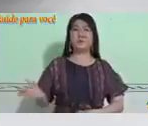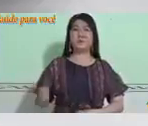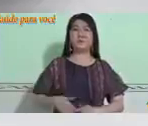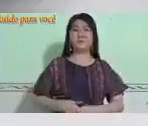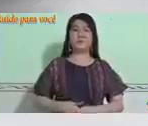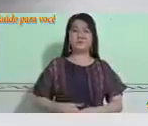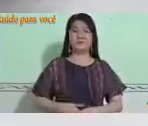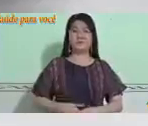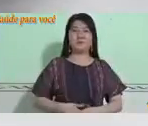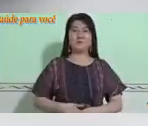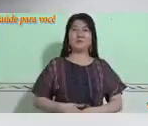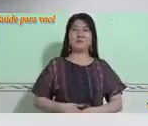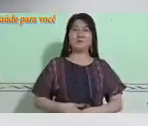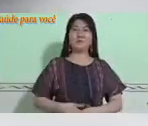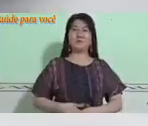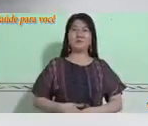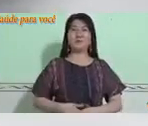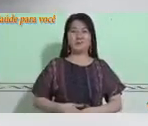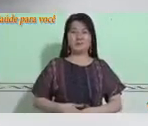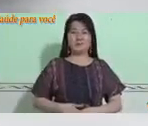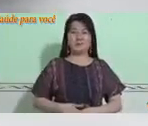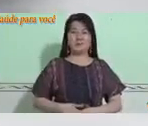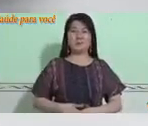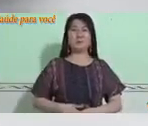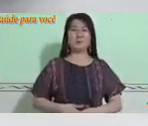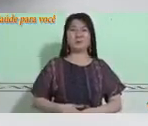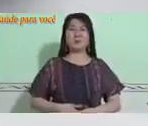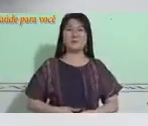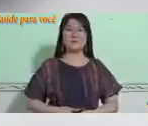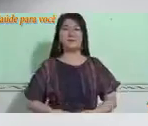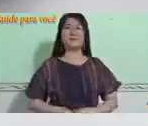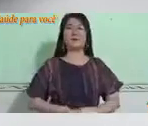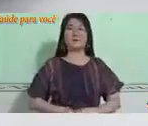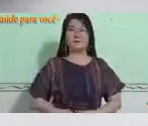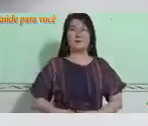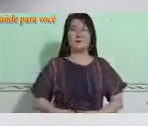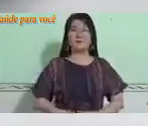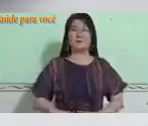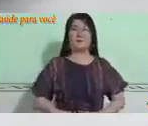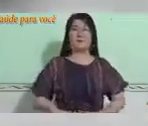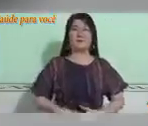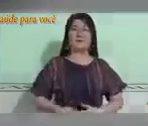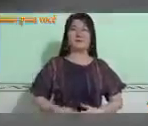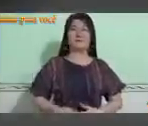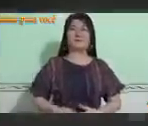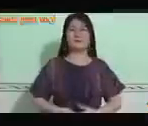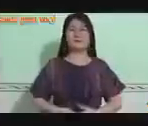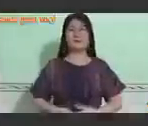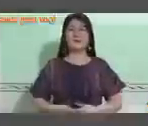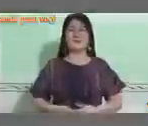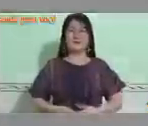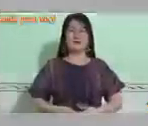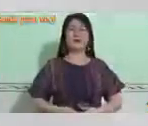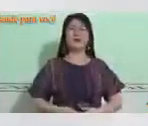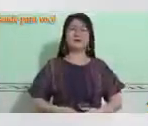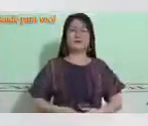Lobectomia 2. Consiste em retirar apenas um lado e também moístimo, que é a parte que une os dois